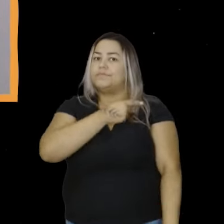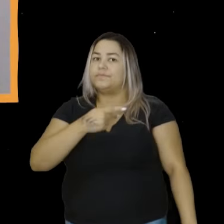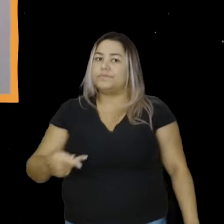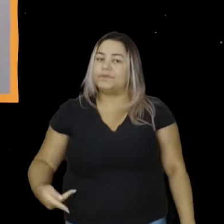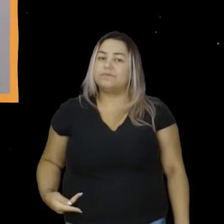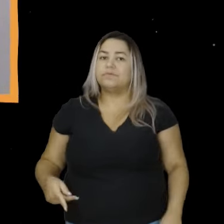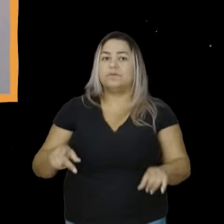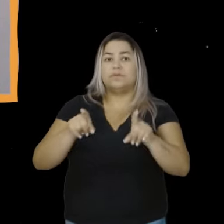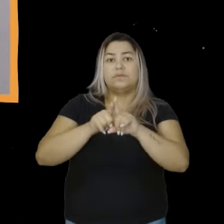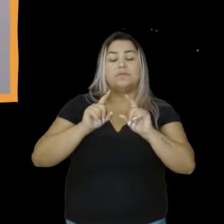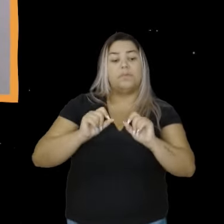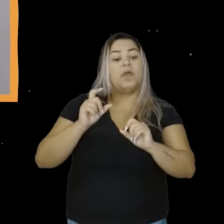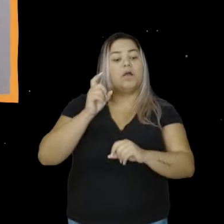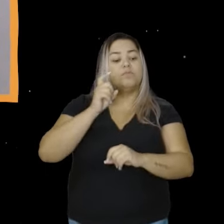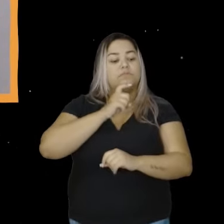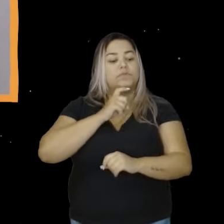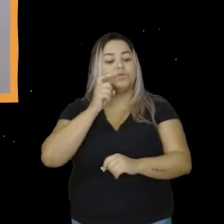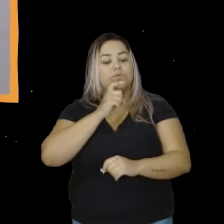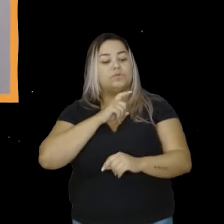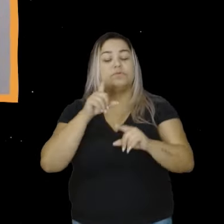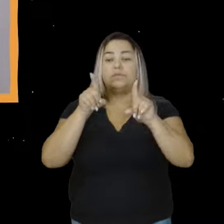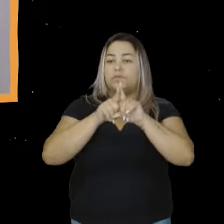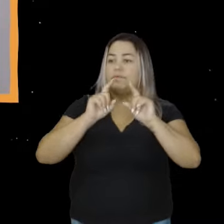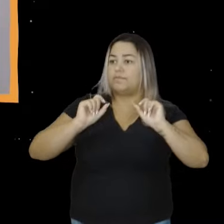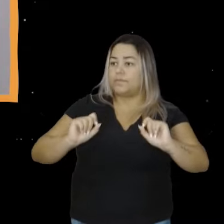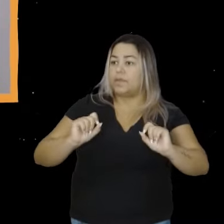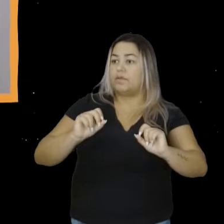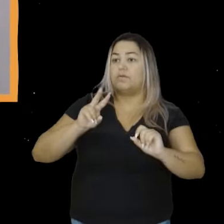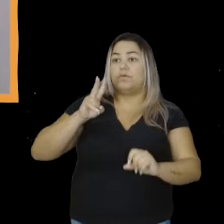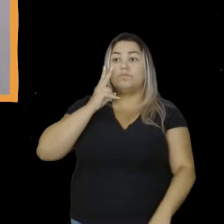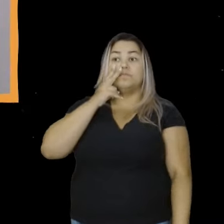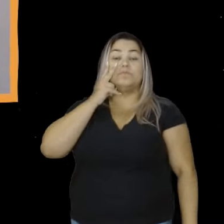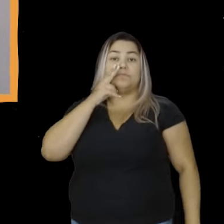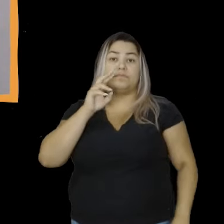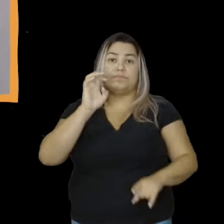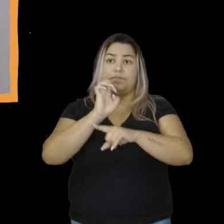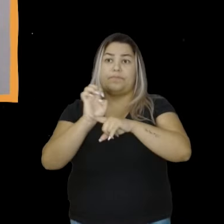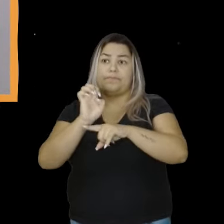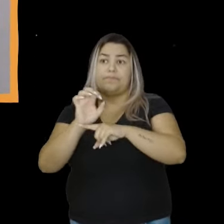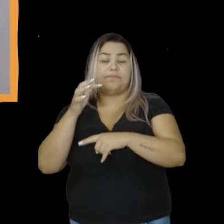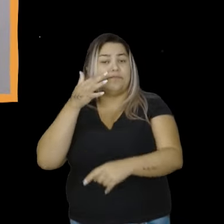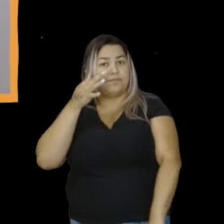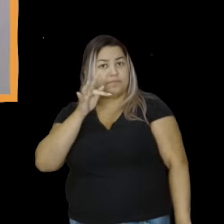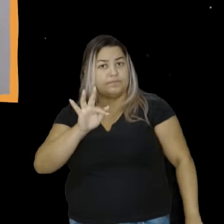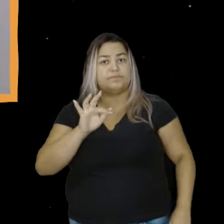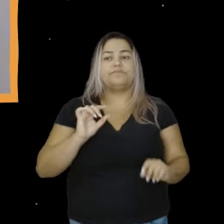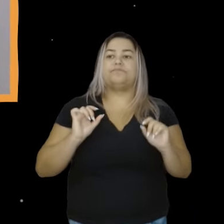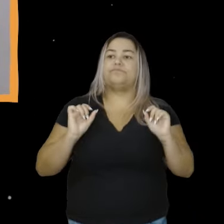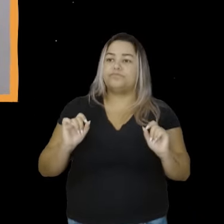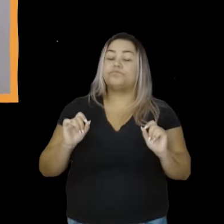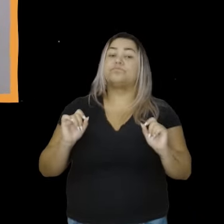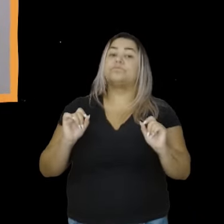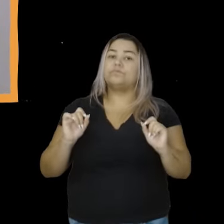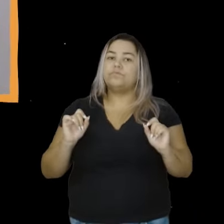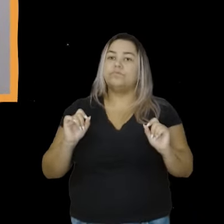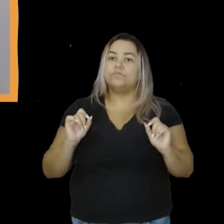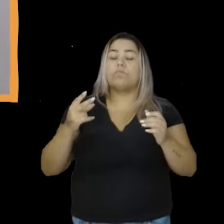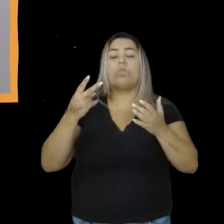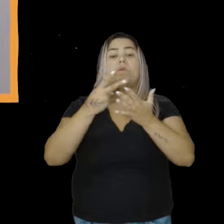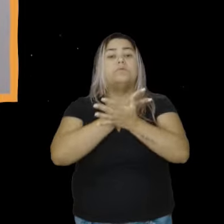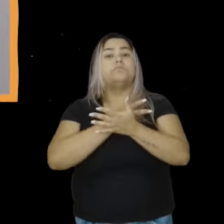governador, para prefeitura, e não dão a mesma atenção para os vereadores, deputados estaduais, deputados federais. Qual é o impacto